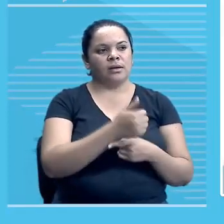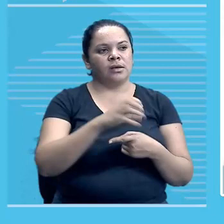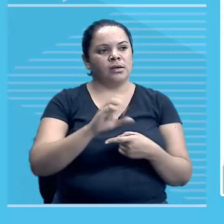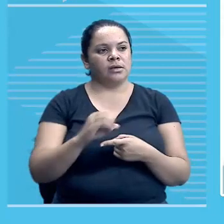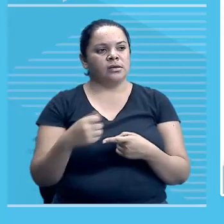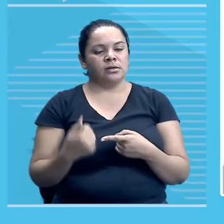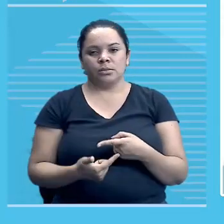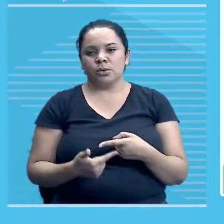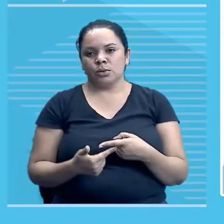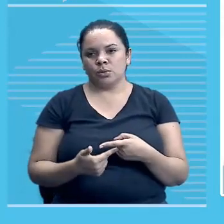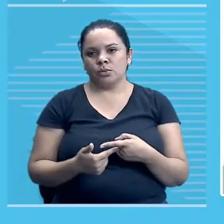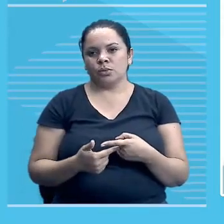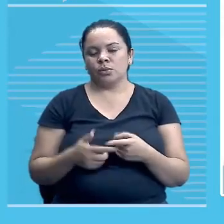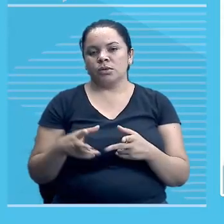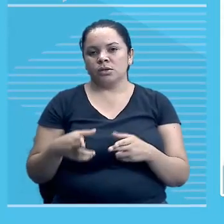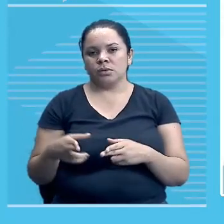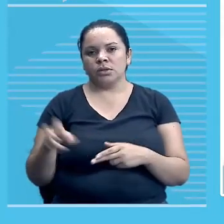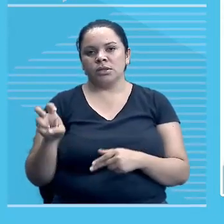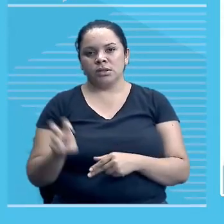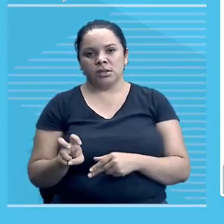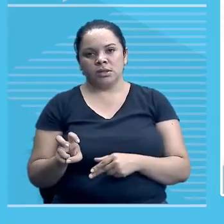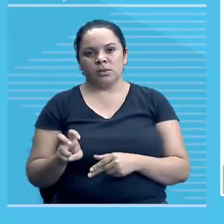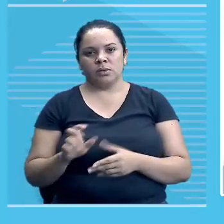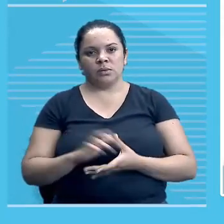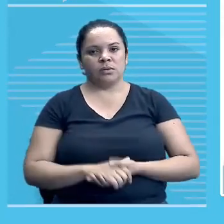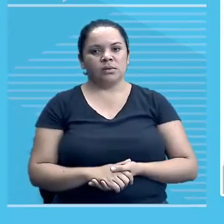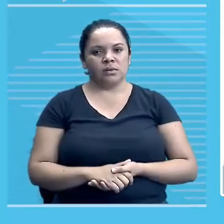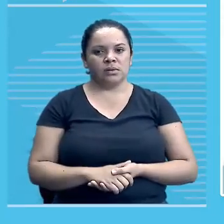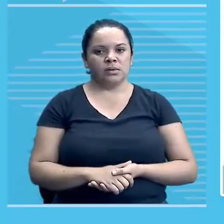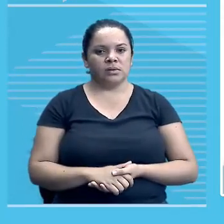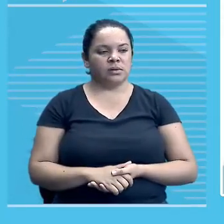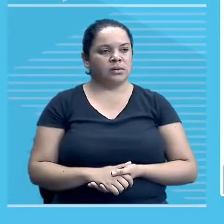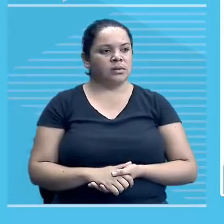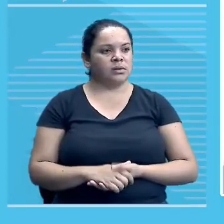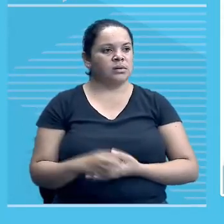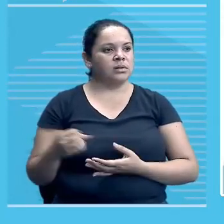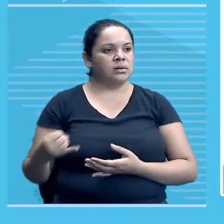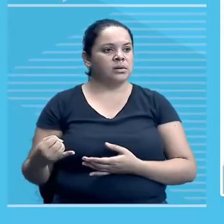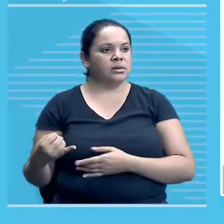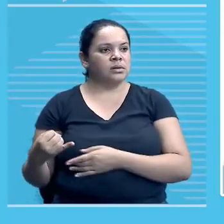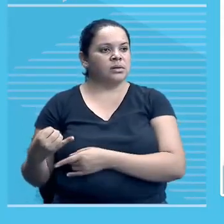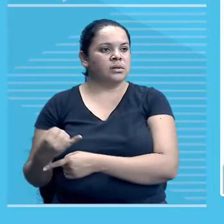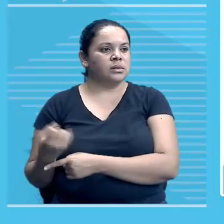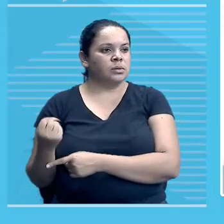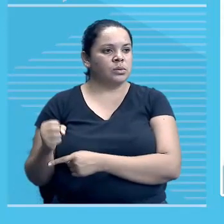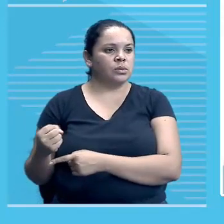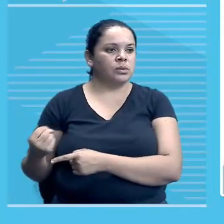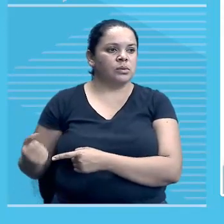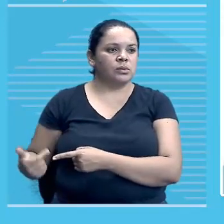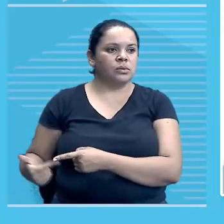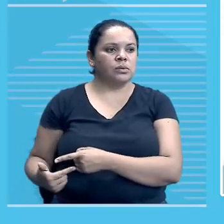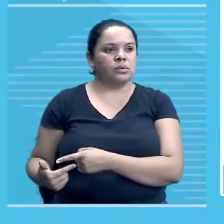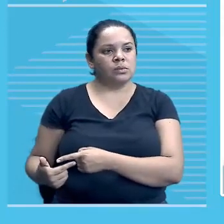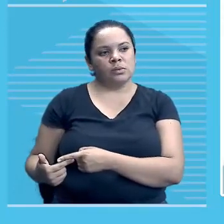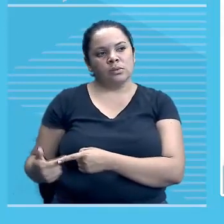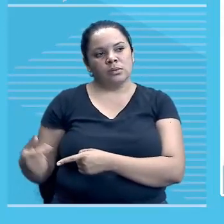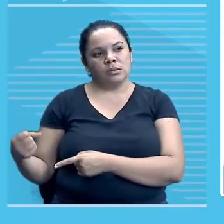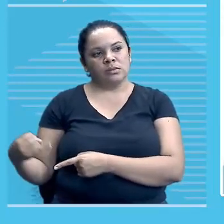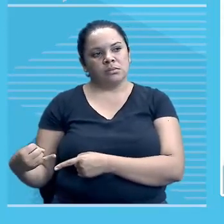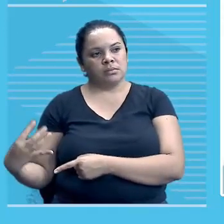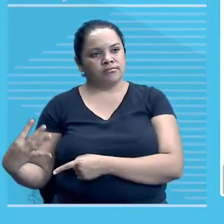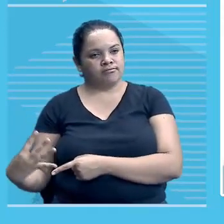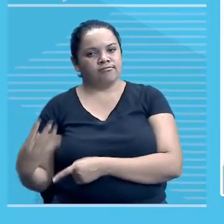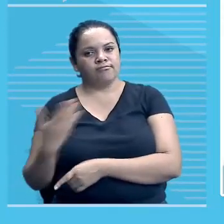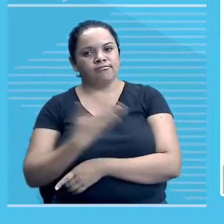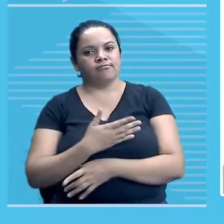outra fica menos 8 dividido por 2, que é menos